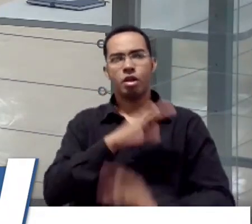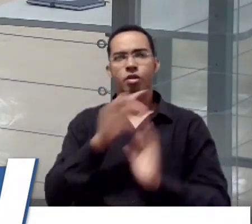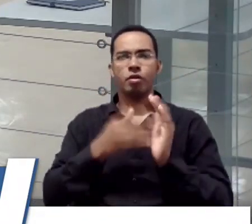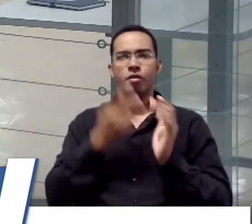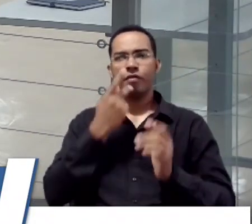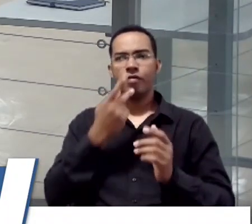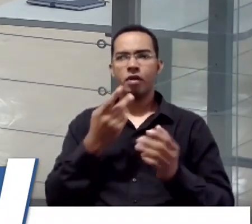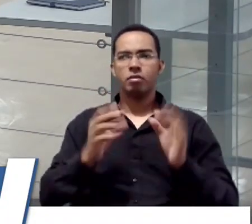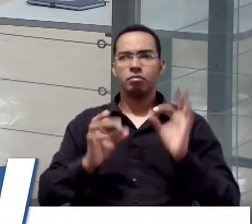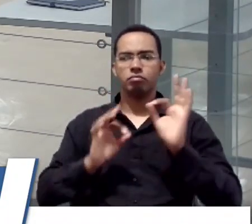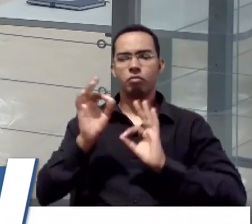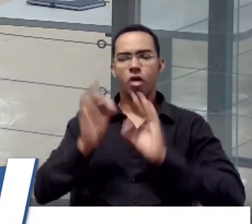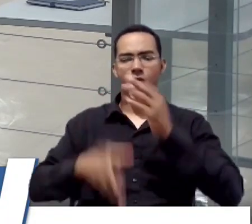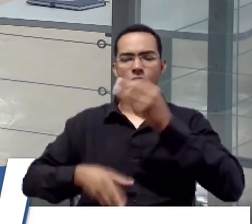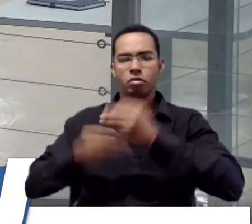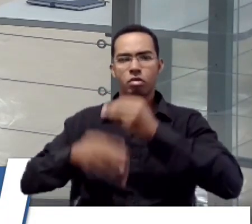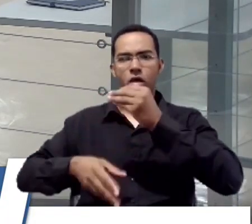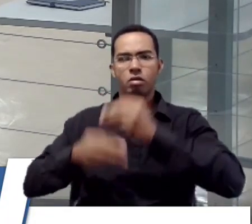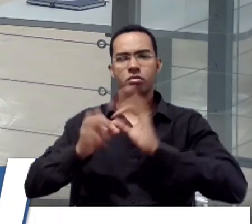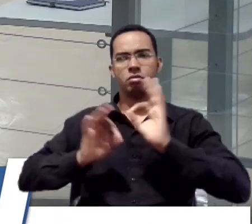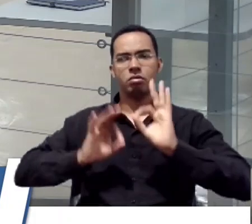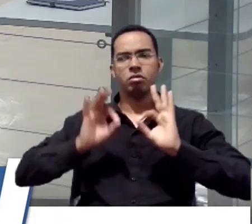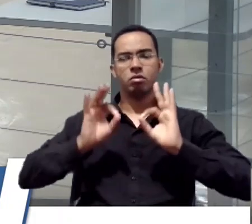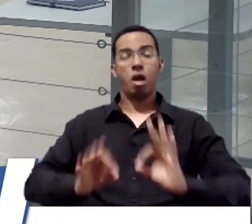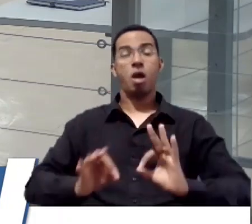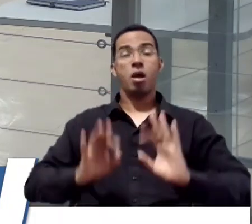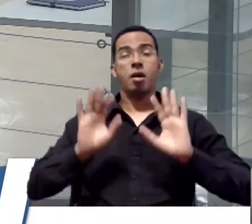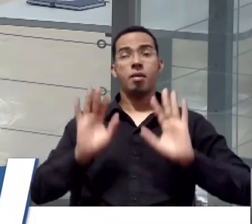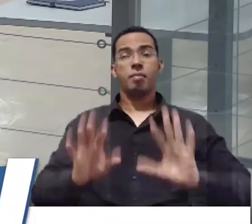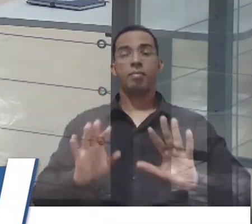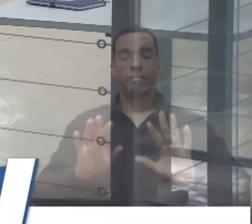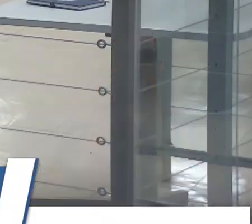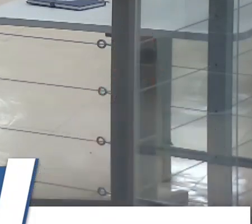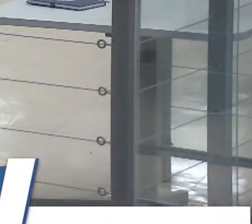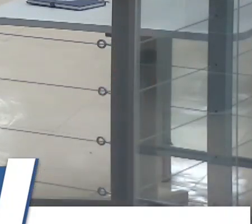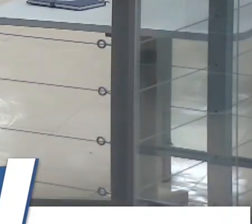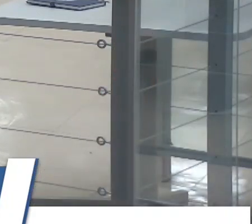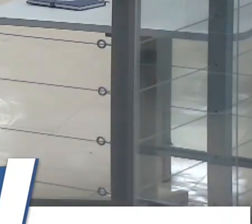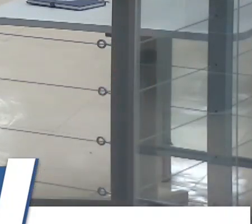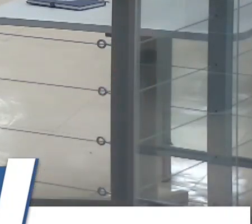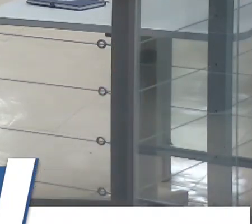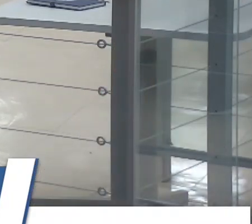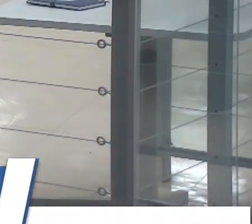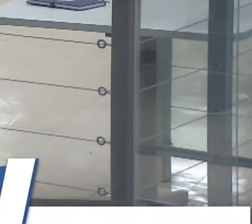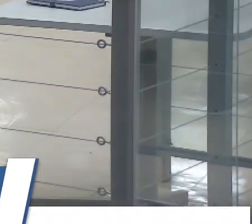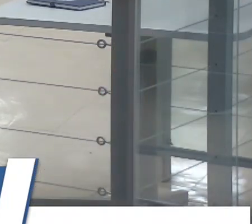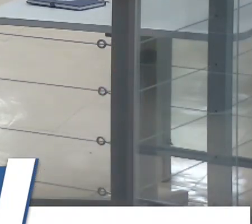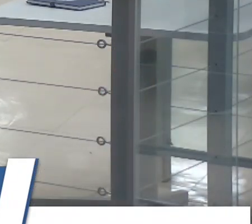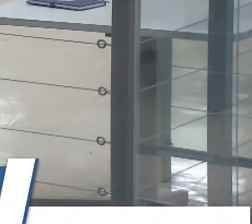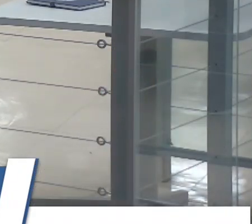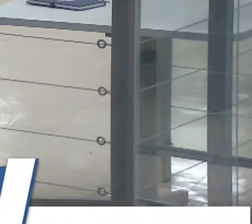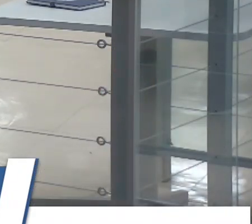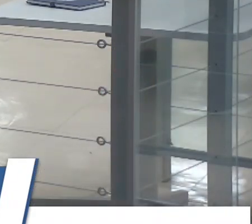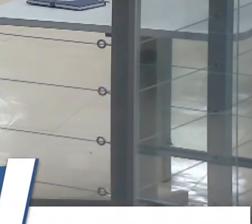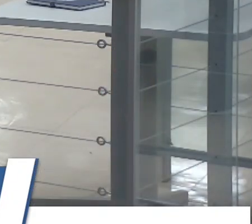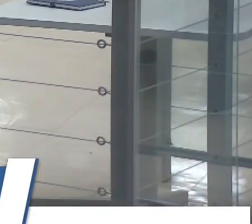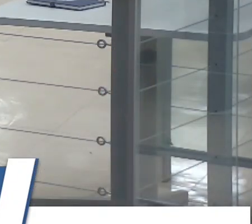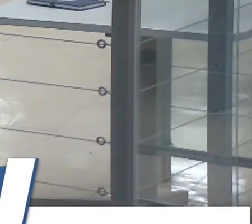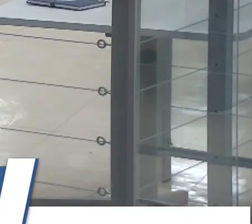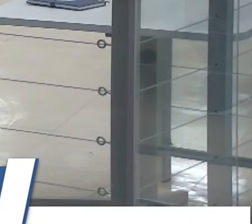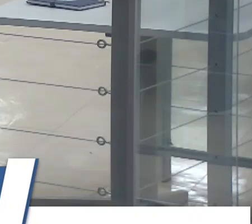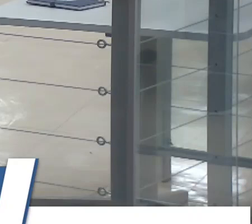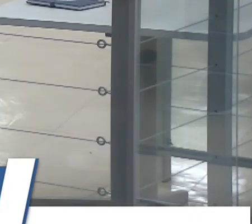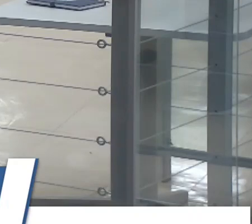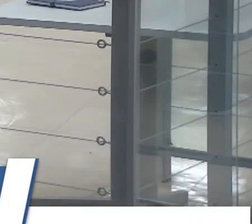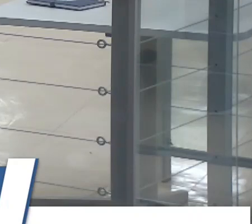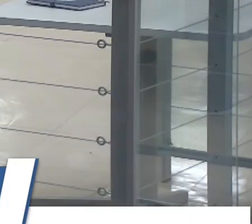aperfeiçoou o processo. A única coisa que se exige de uma administração pública é que ela tenha como